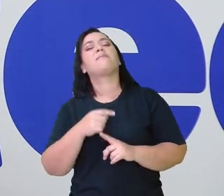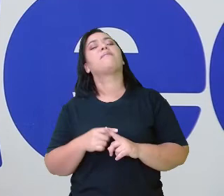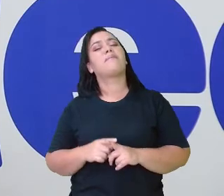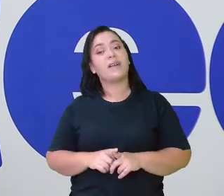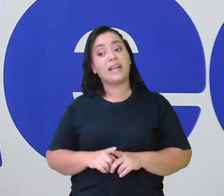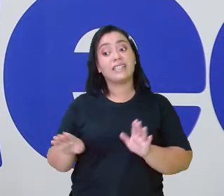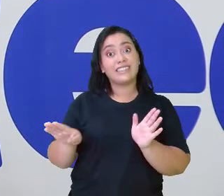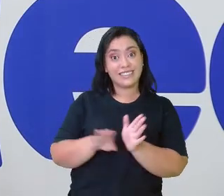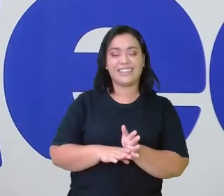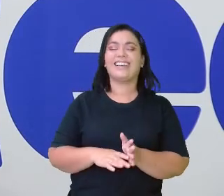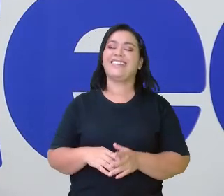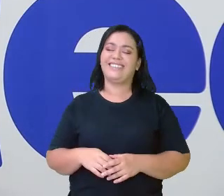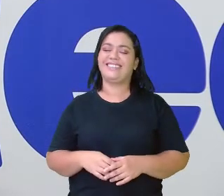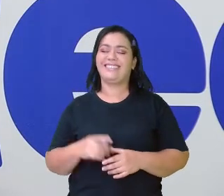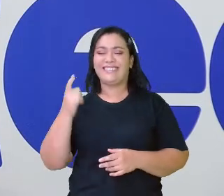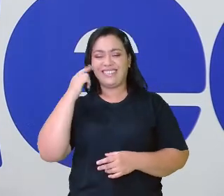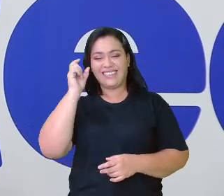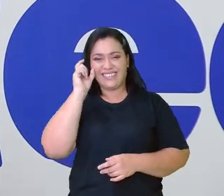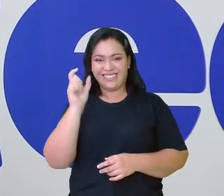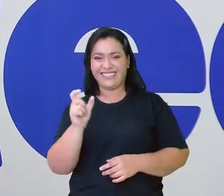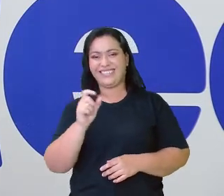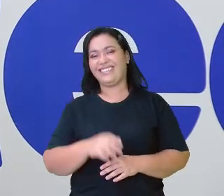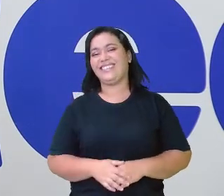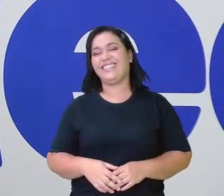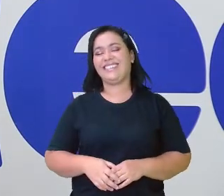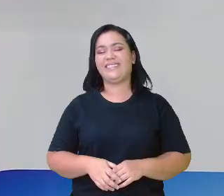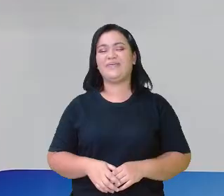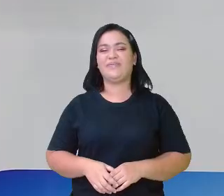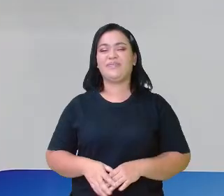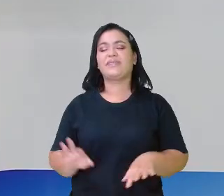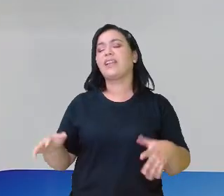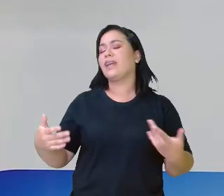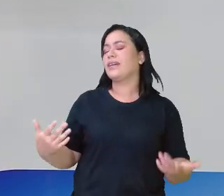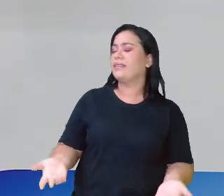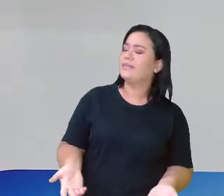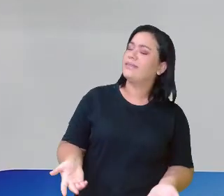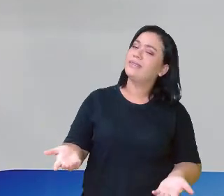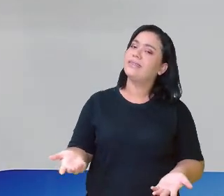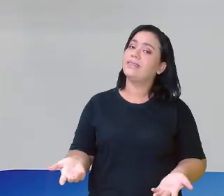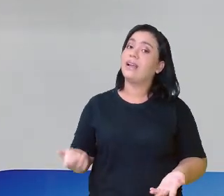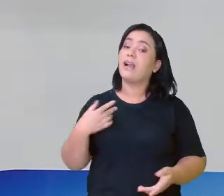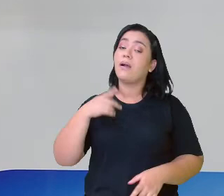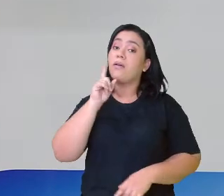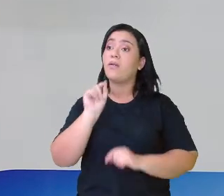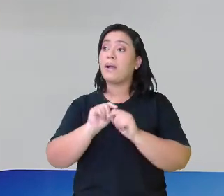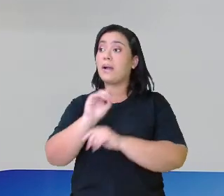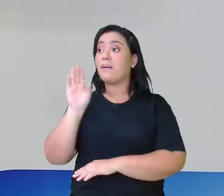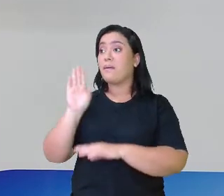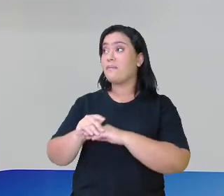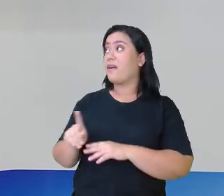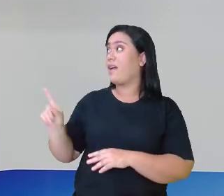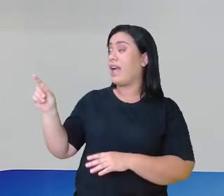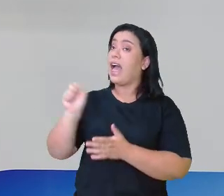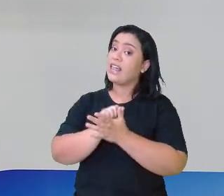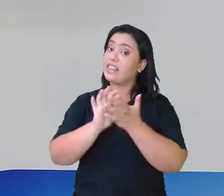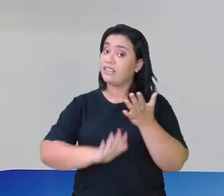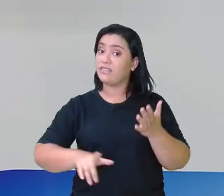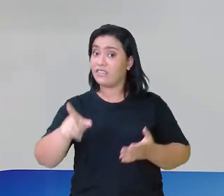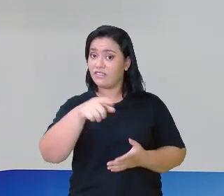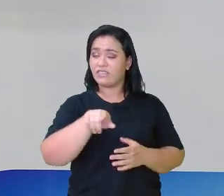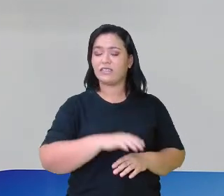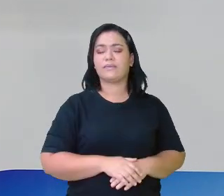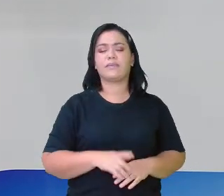sempre quando ela chega, a gente sempre tá aqui falando, né, professora Márcia? Pois é, minha gente. Então, ó, printa essa tela com essa atividade. Você